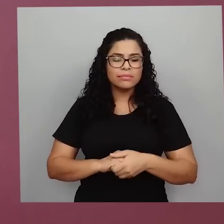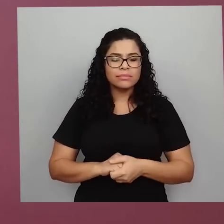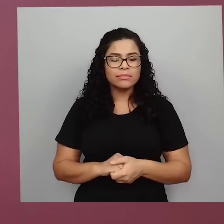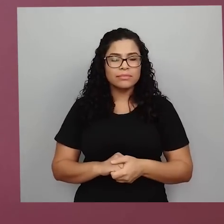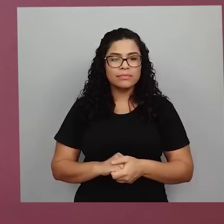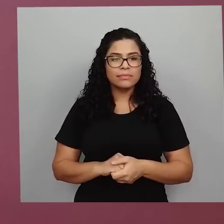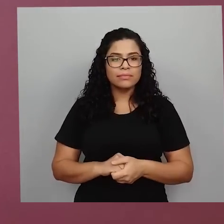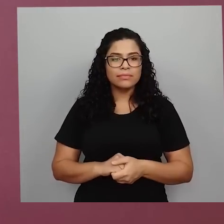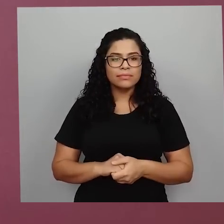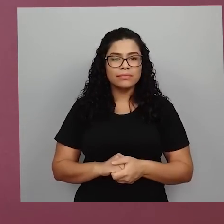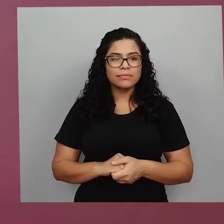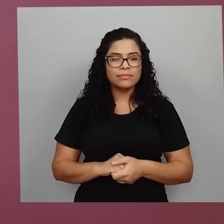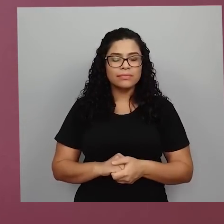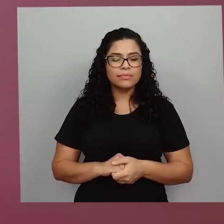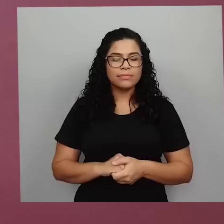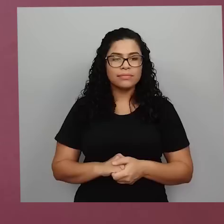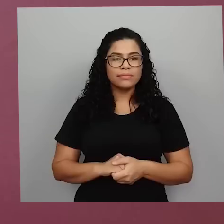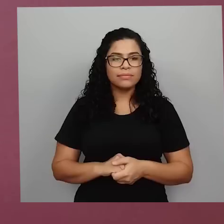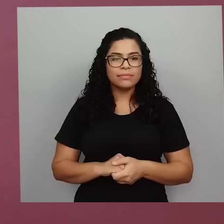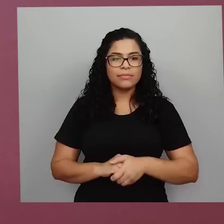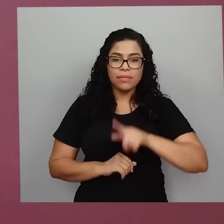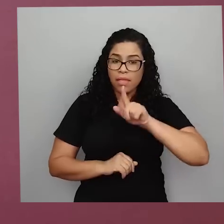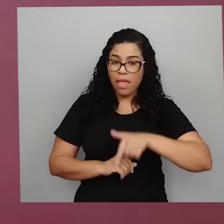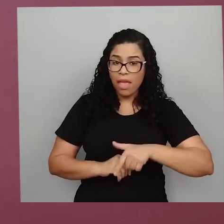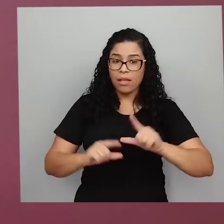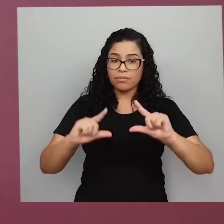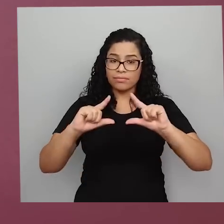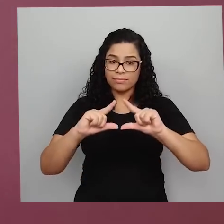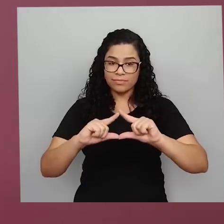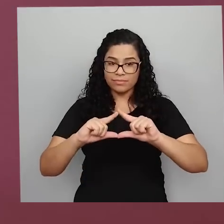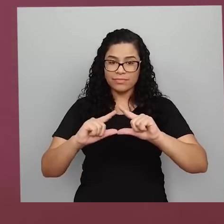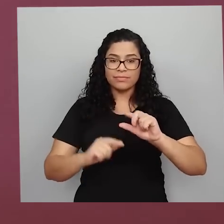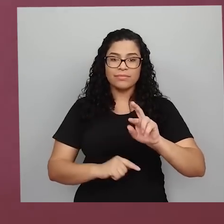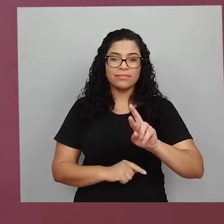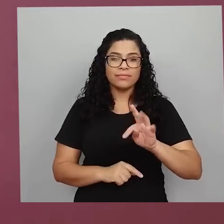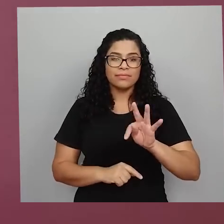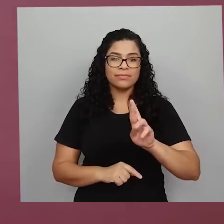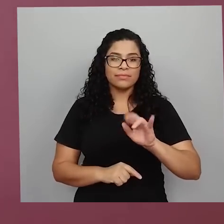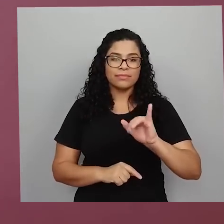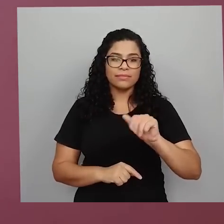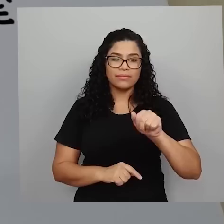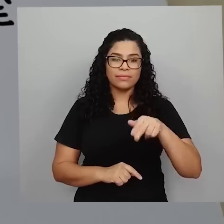De triângulo. Como? De triângulo. Triângulo.